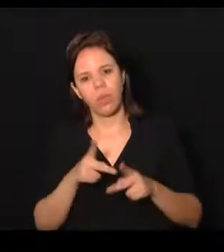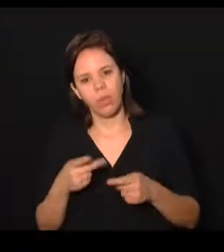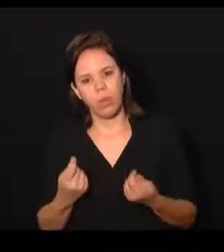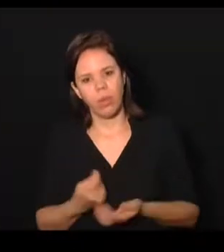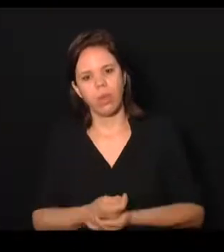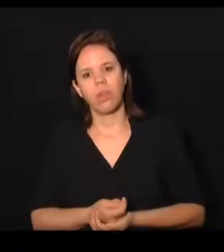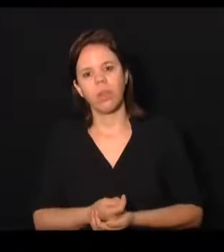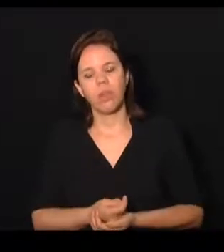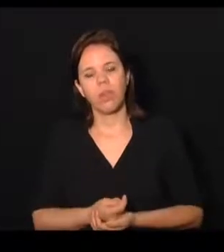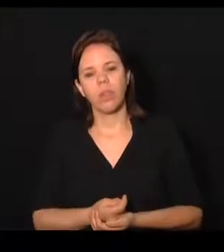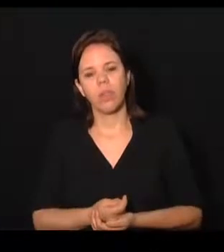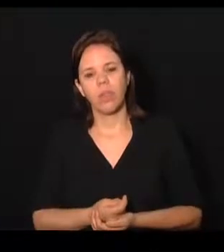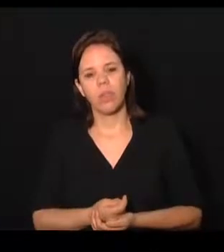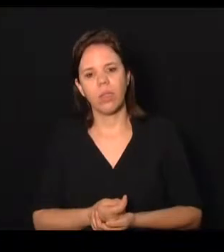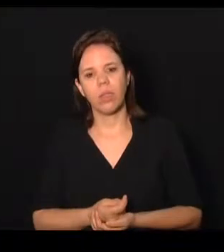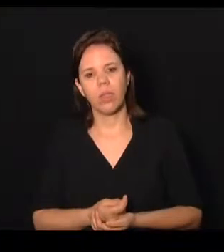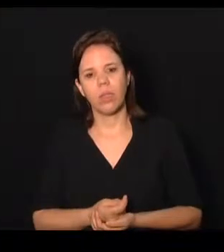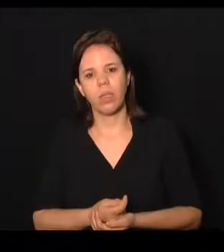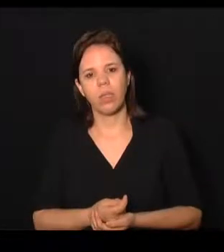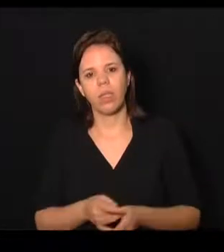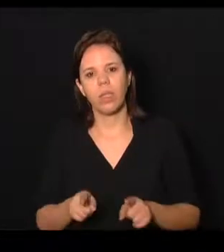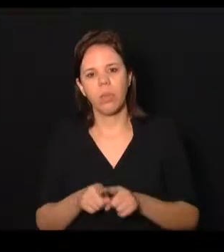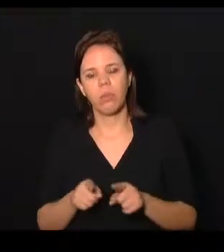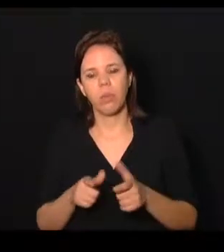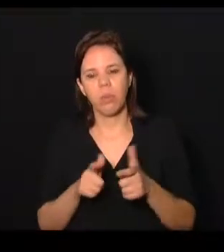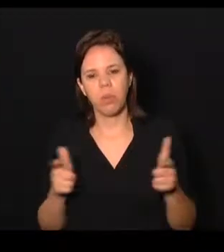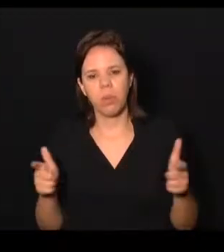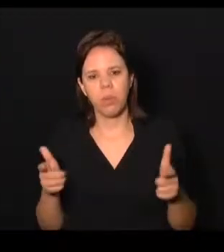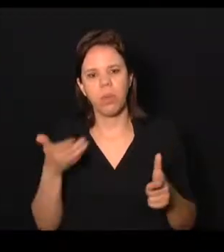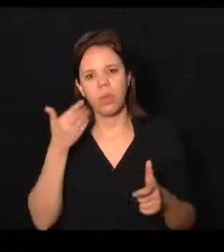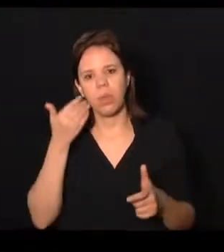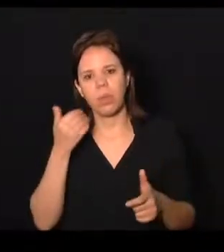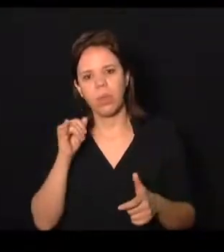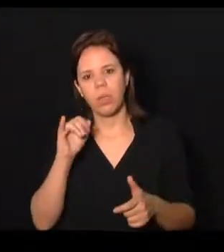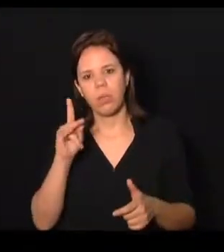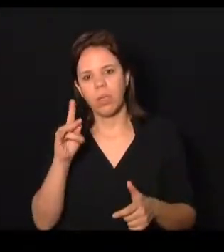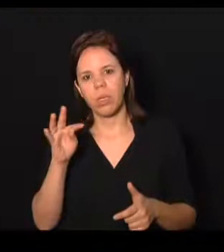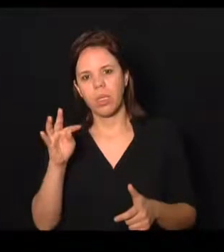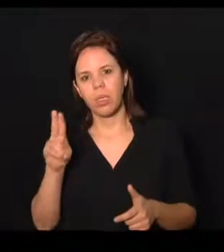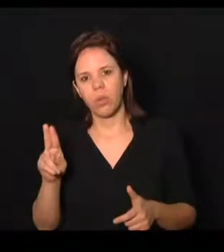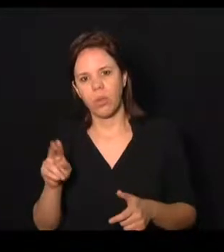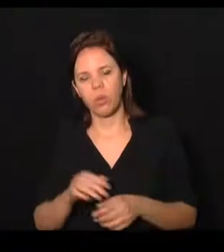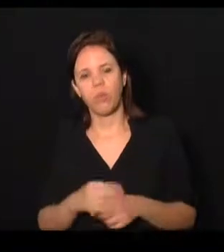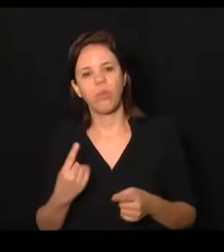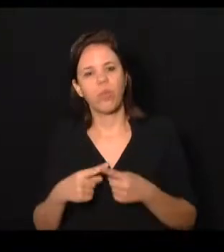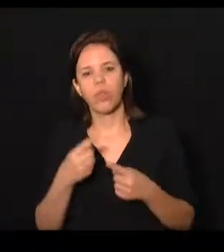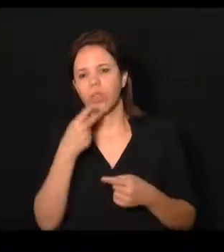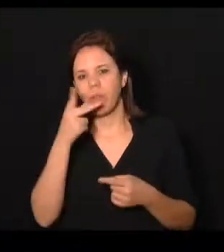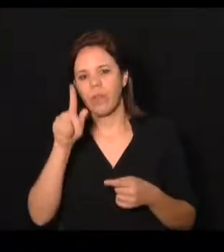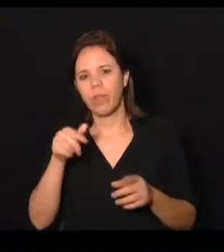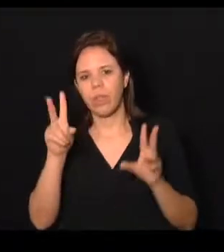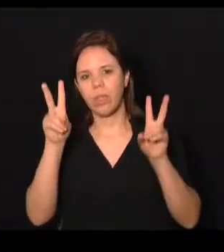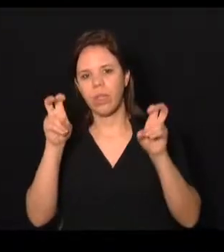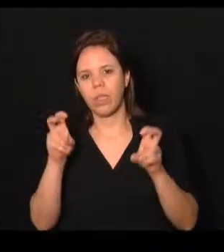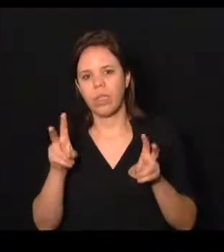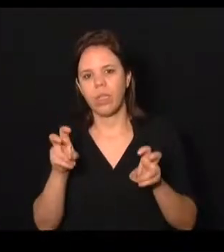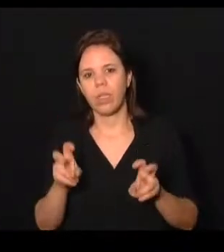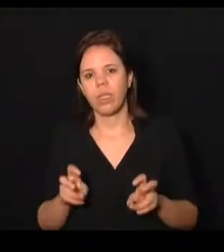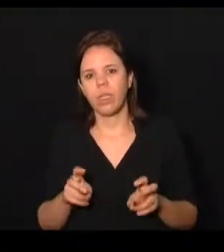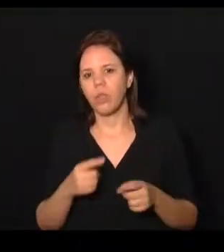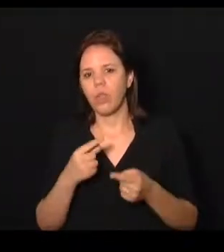e também contra o aumento abusivo do IPTU. Então, eu digo, por que estou citando essa parte aqui? Está certo